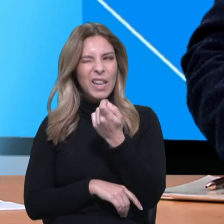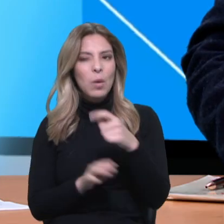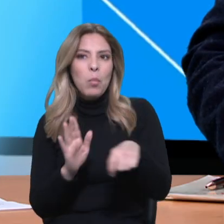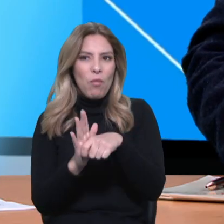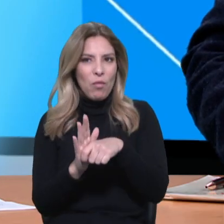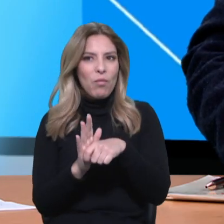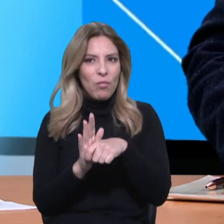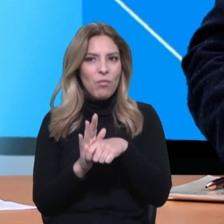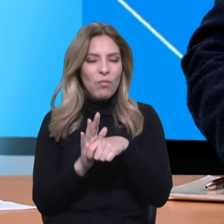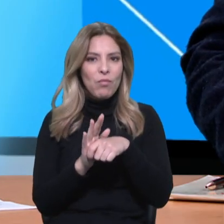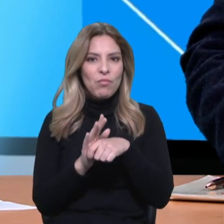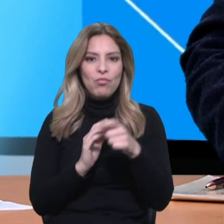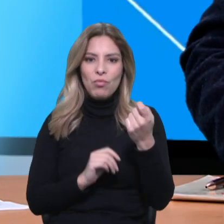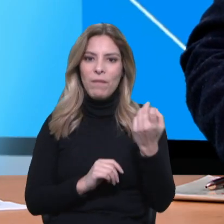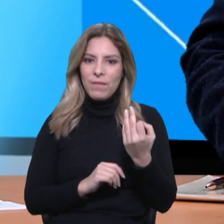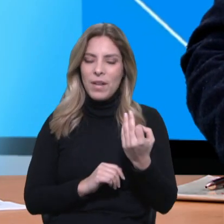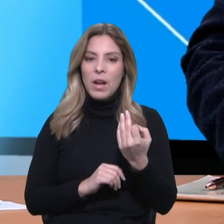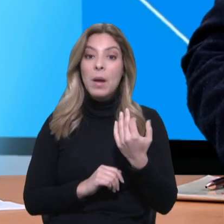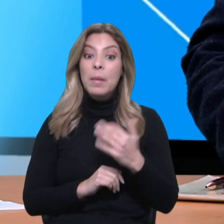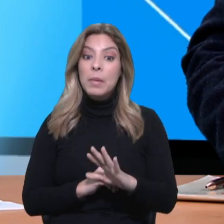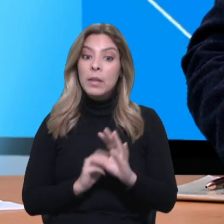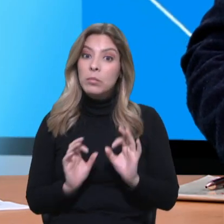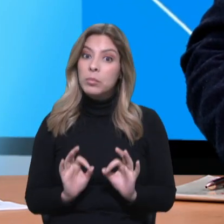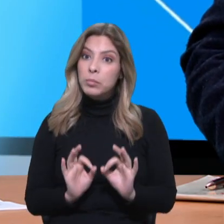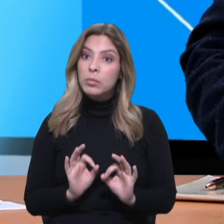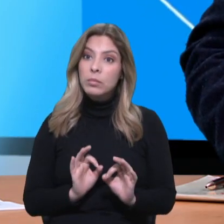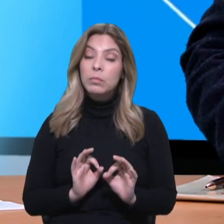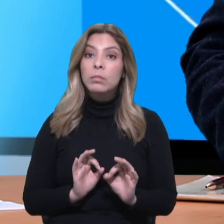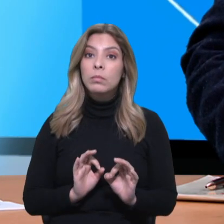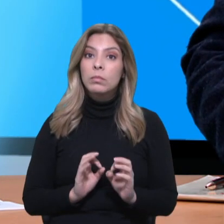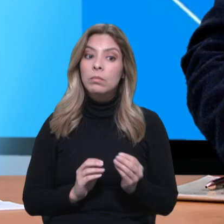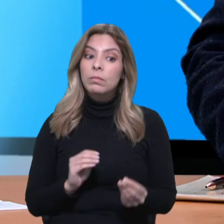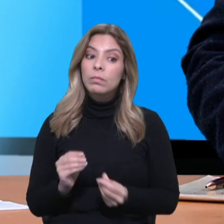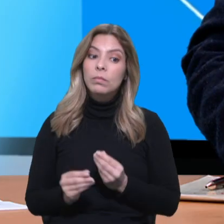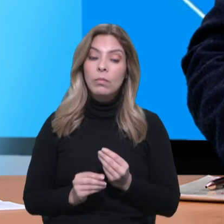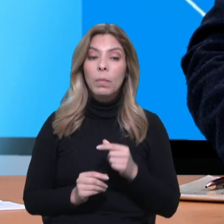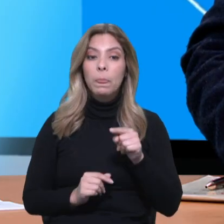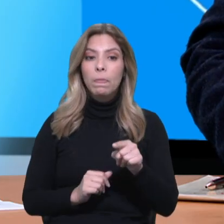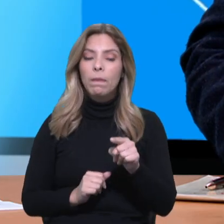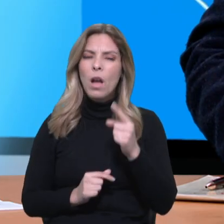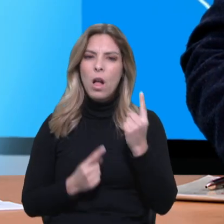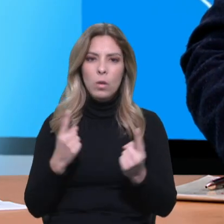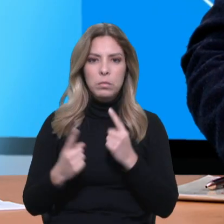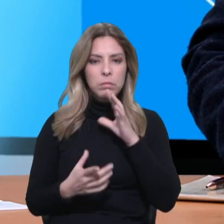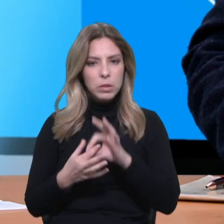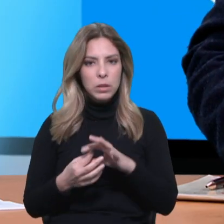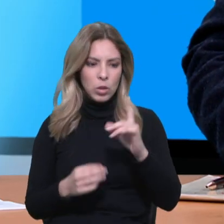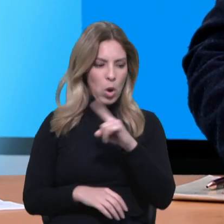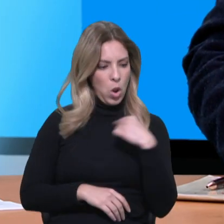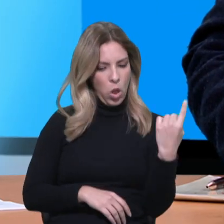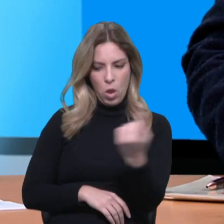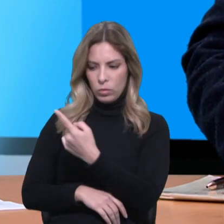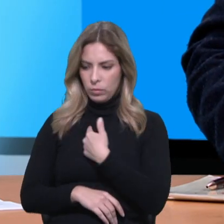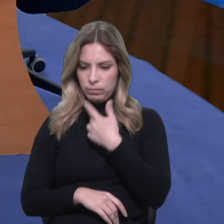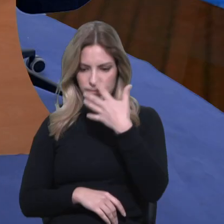provoca. E é verdade que o episódio fala sobre algo que é comum a todos os seres humanos, que